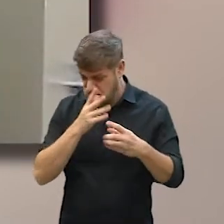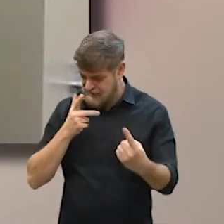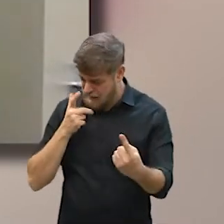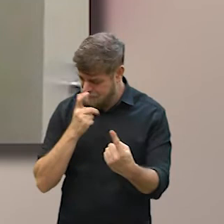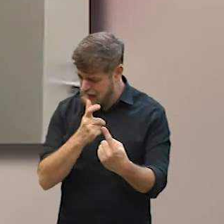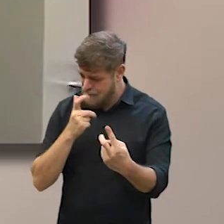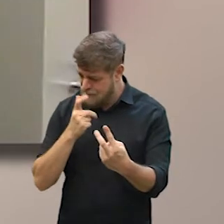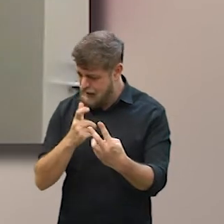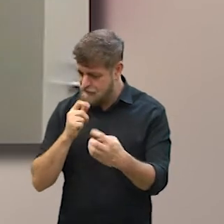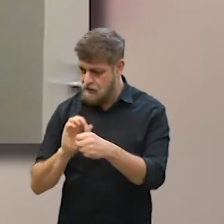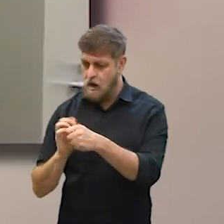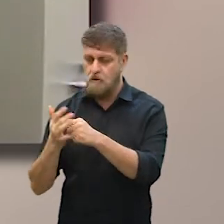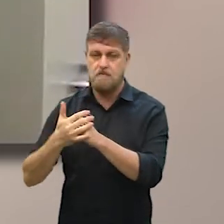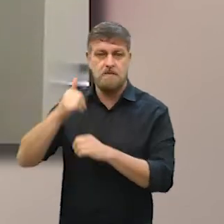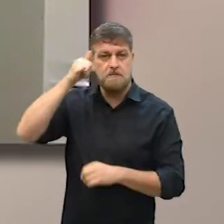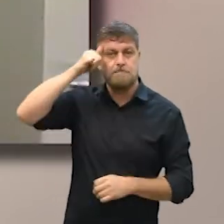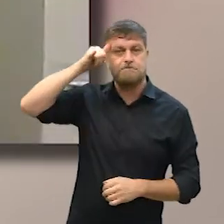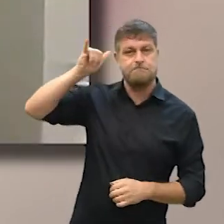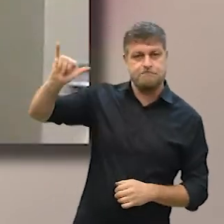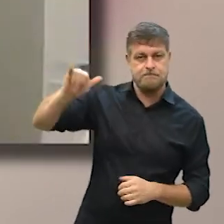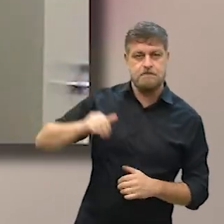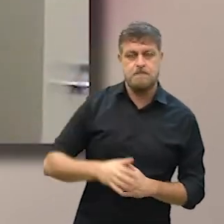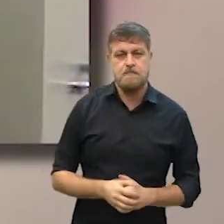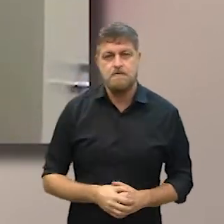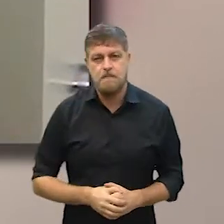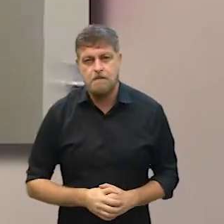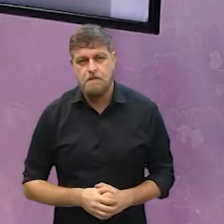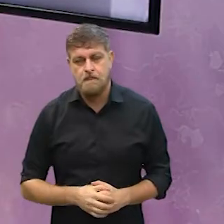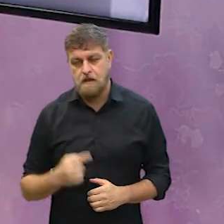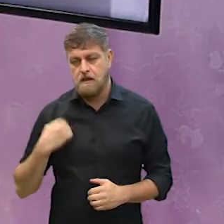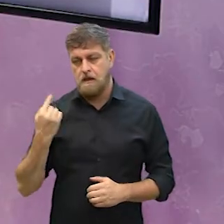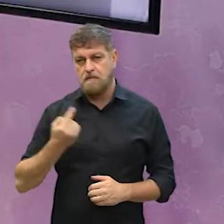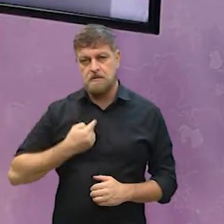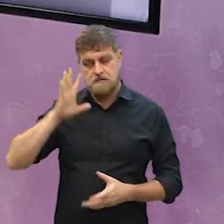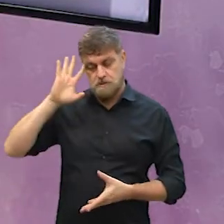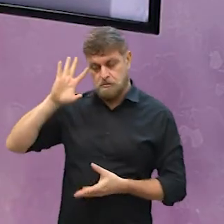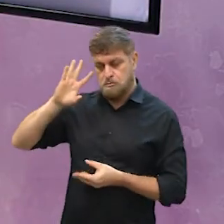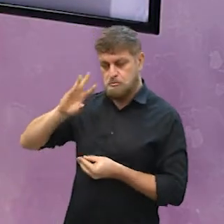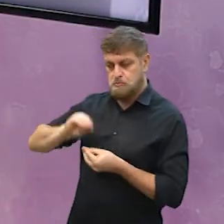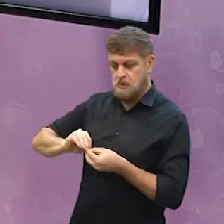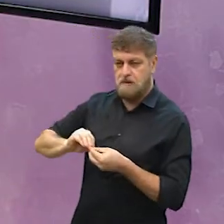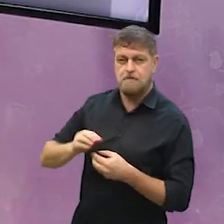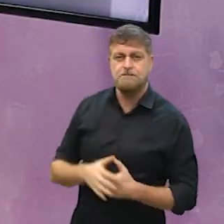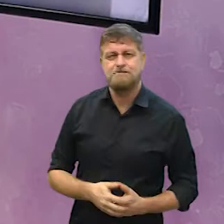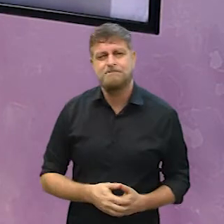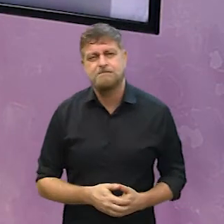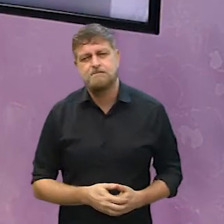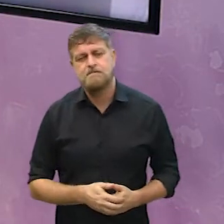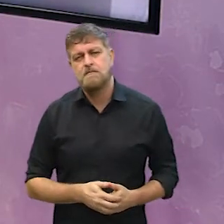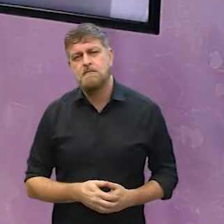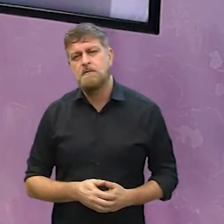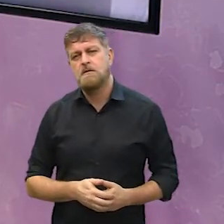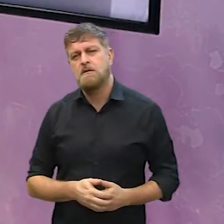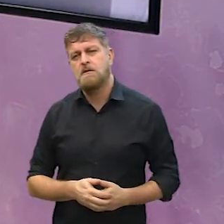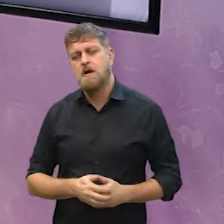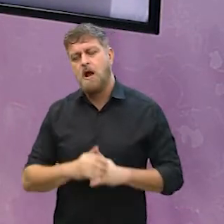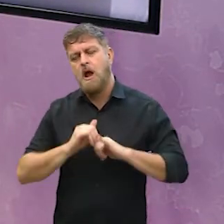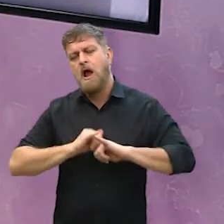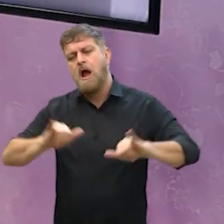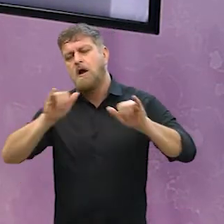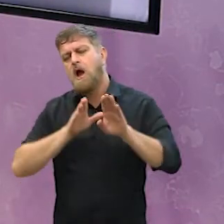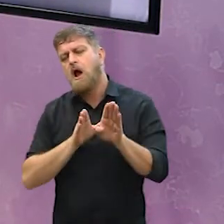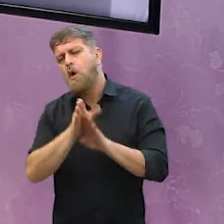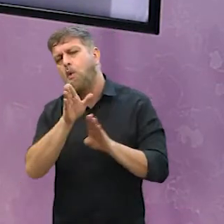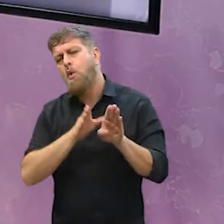máximo a vacinação para se proteger dessa acordei dia nós Doutor para gente encerrar Qual o